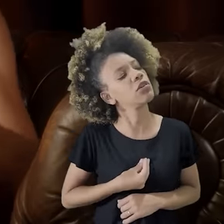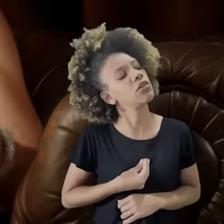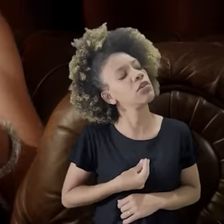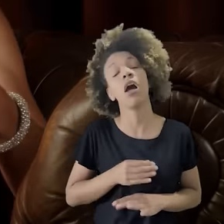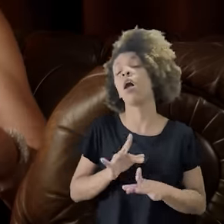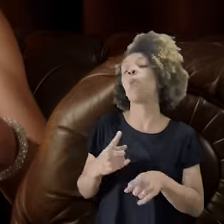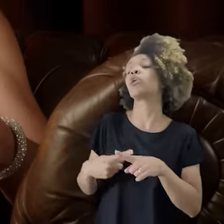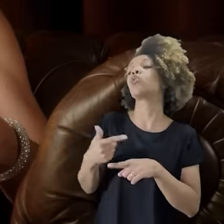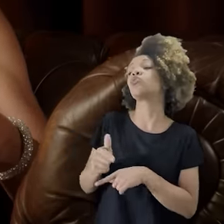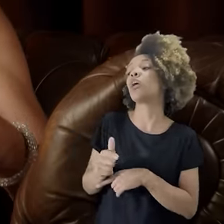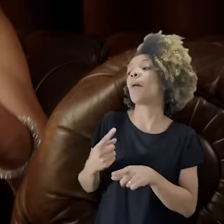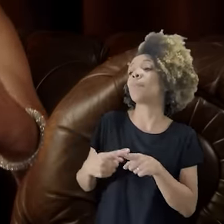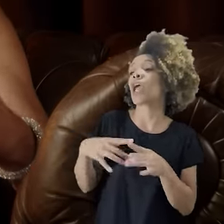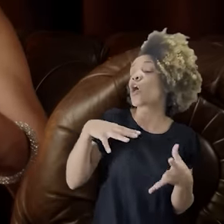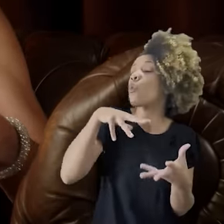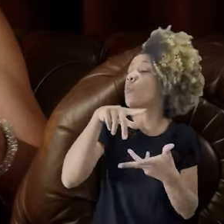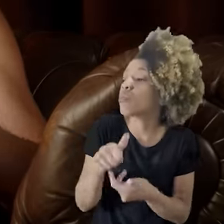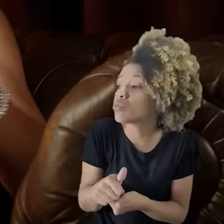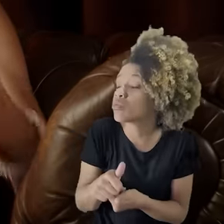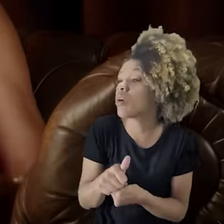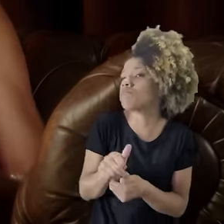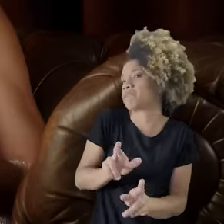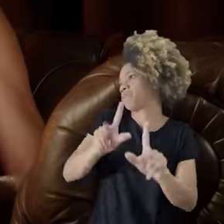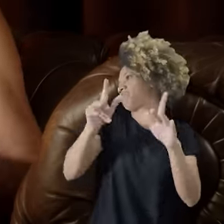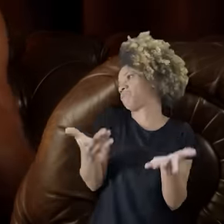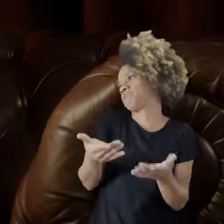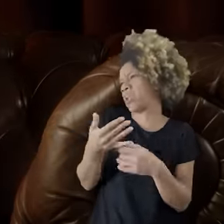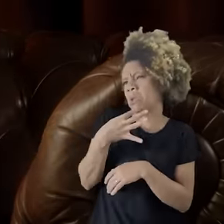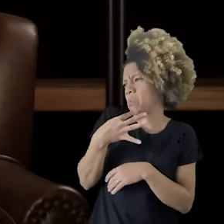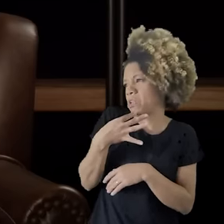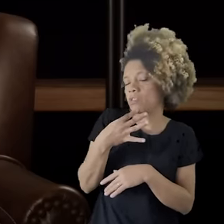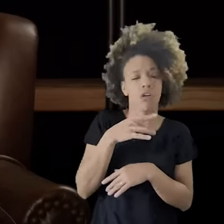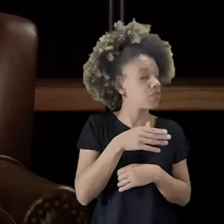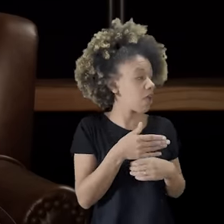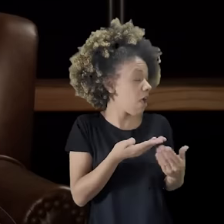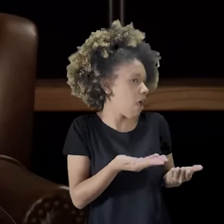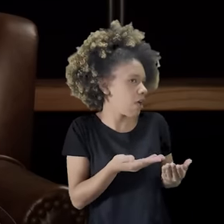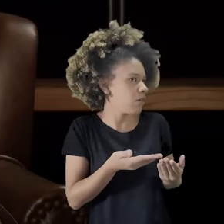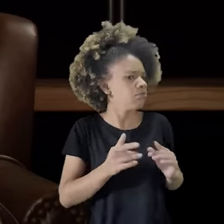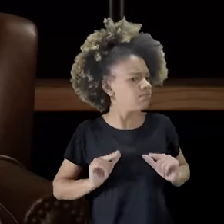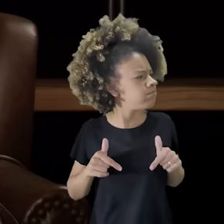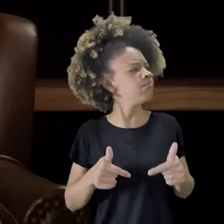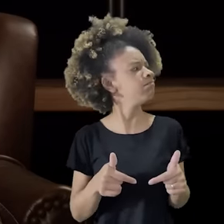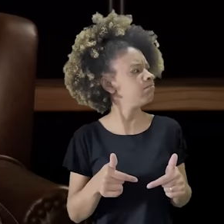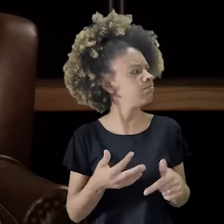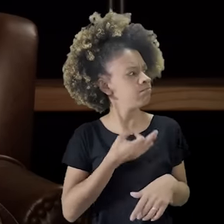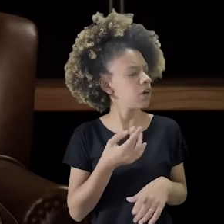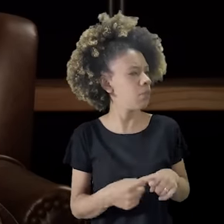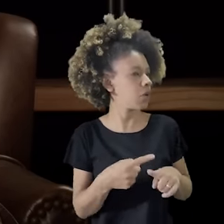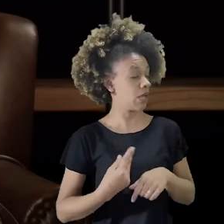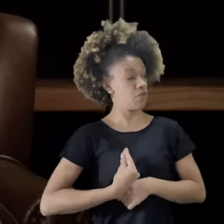e eu não tinha porque é um mundo que eu desconhecia eu achava que você você era totalmente audaciosa né porque